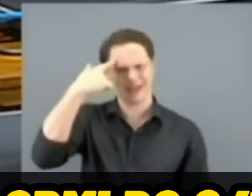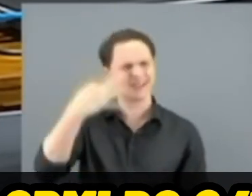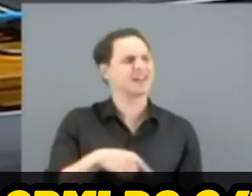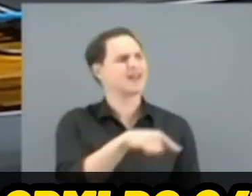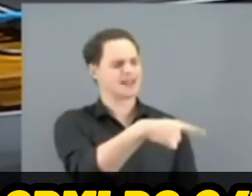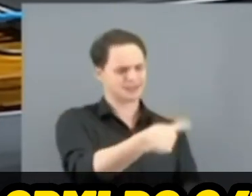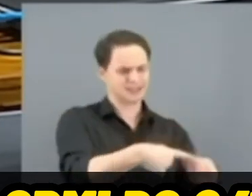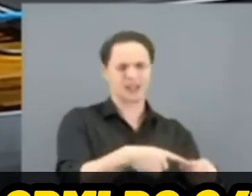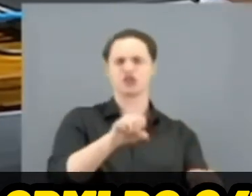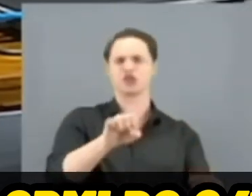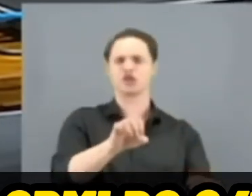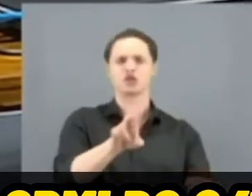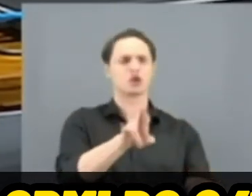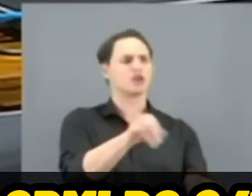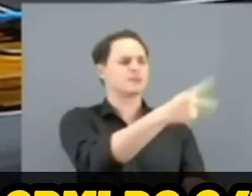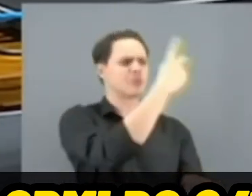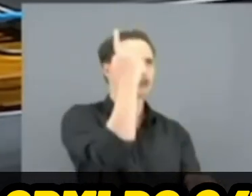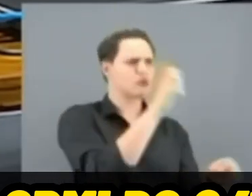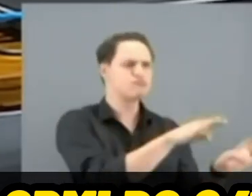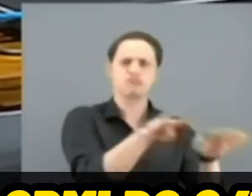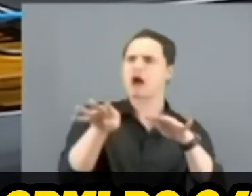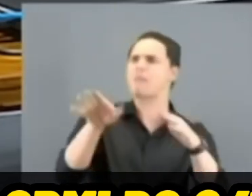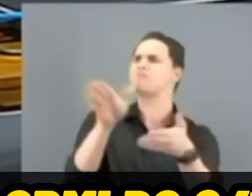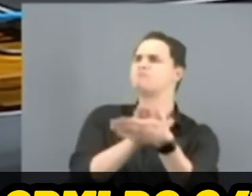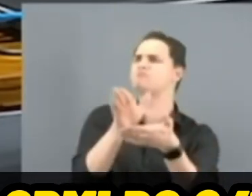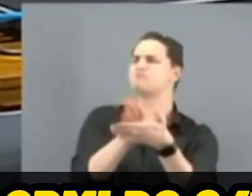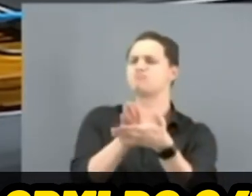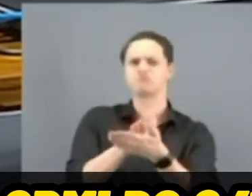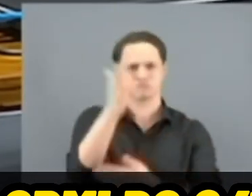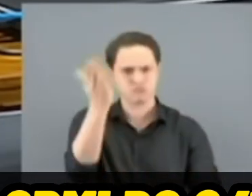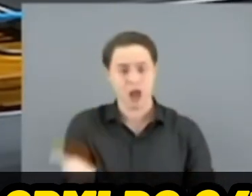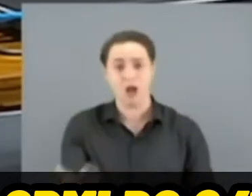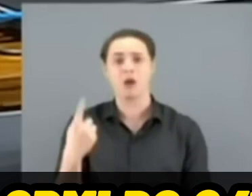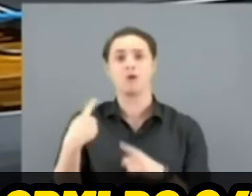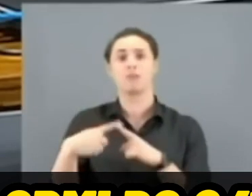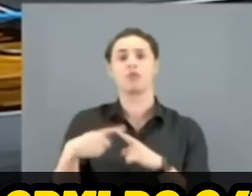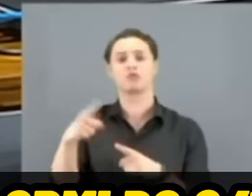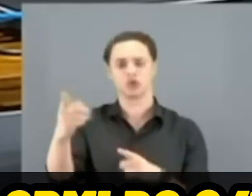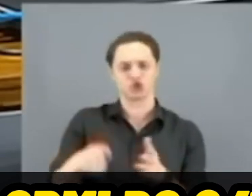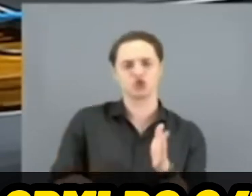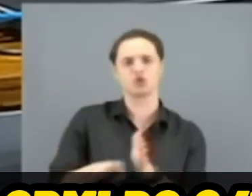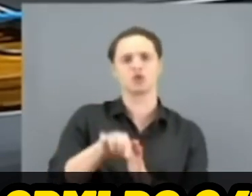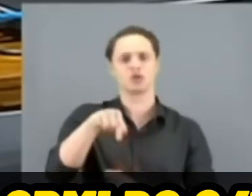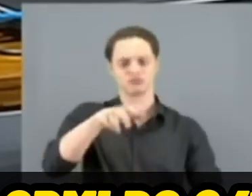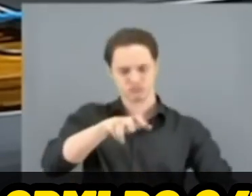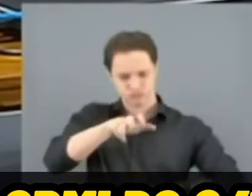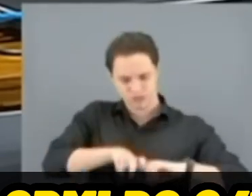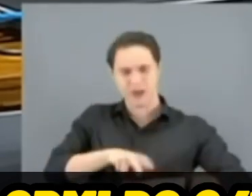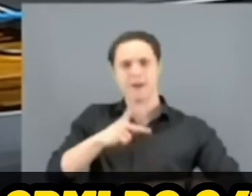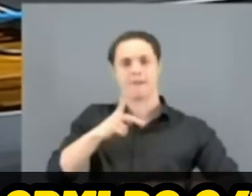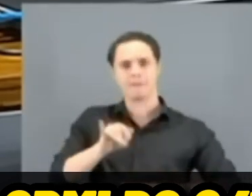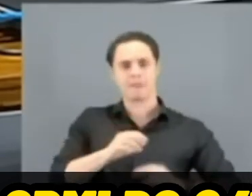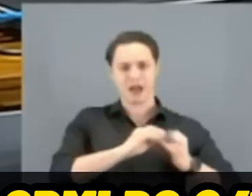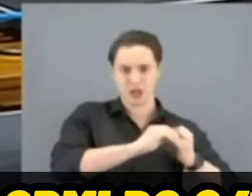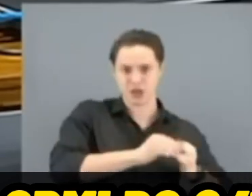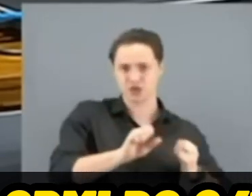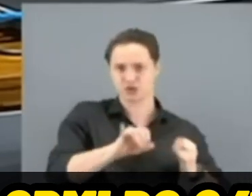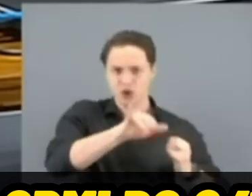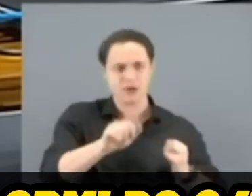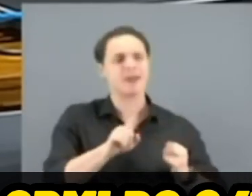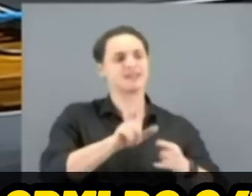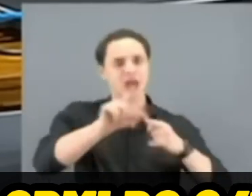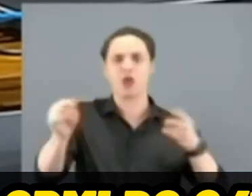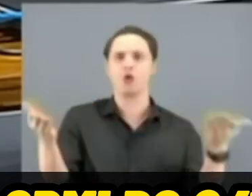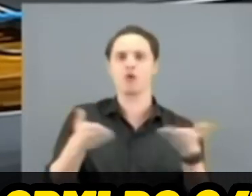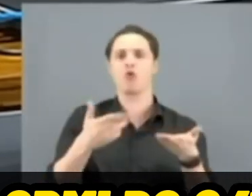ser aplaudido, onde quer que o senhor esteja. Porque entrou aqui como pai da soja, mas vai sair daqui como um homem honrado.